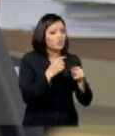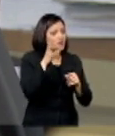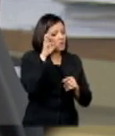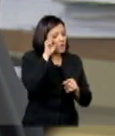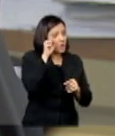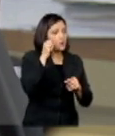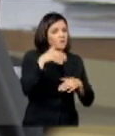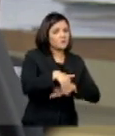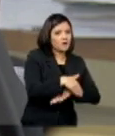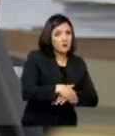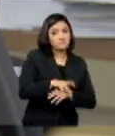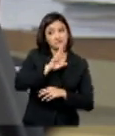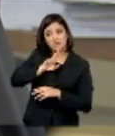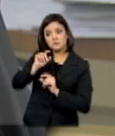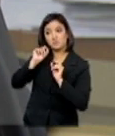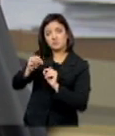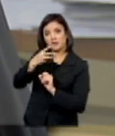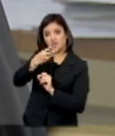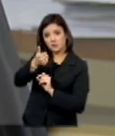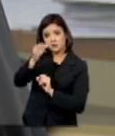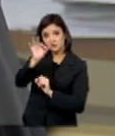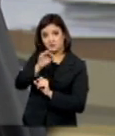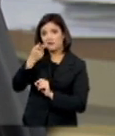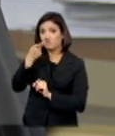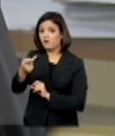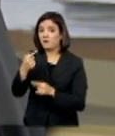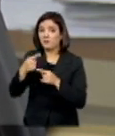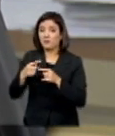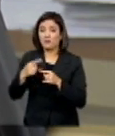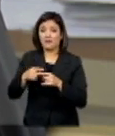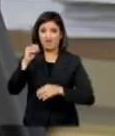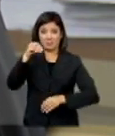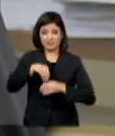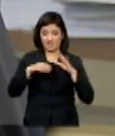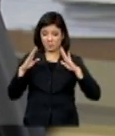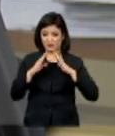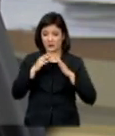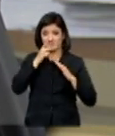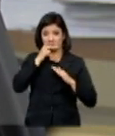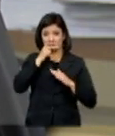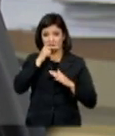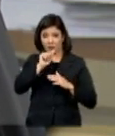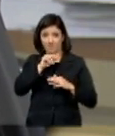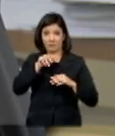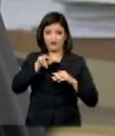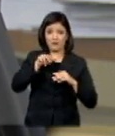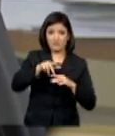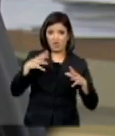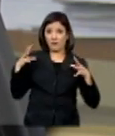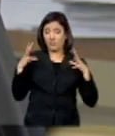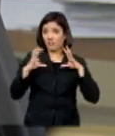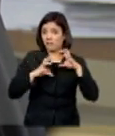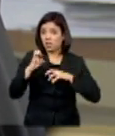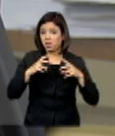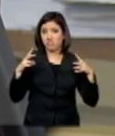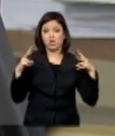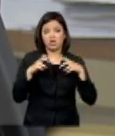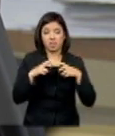jogadores que você relatar a existência de brigas verbais com pais e irmãos 30,6